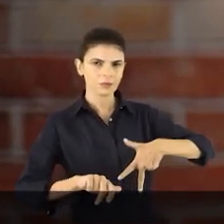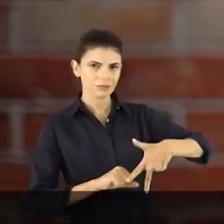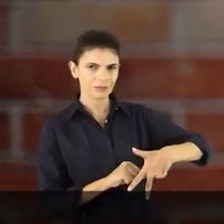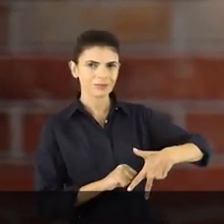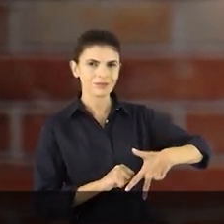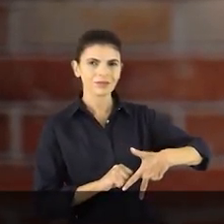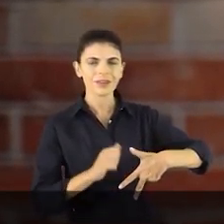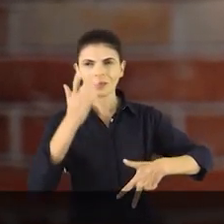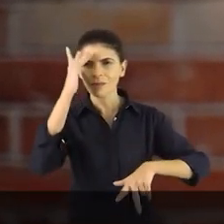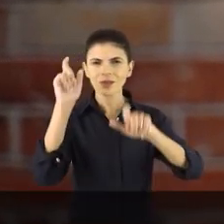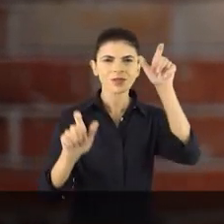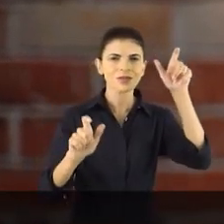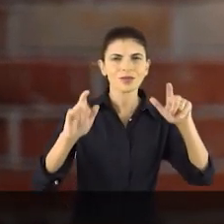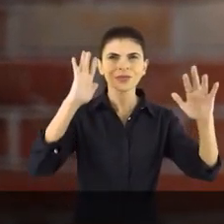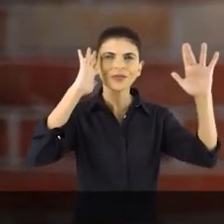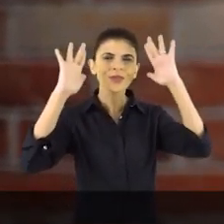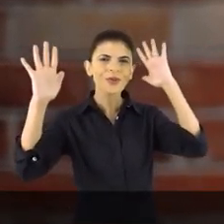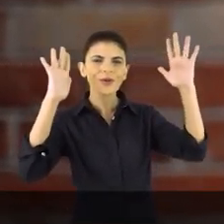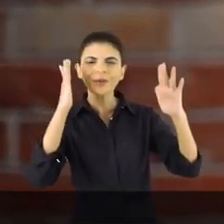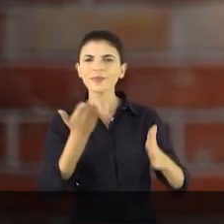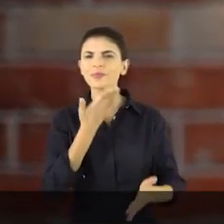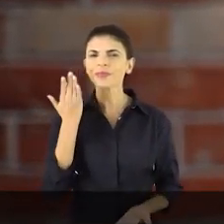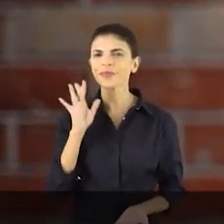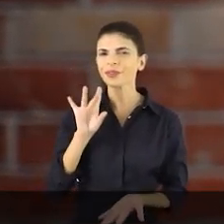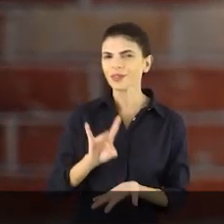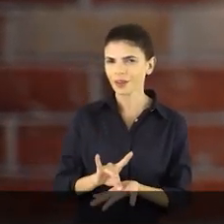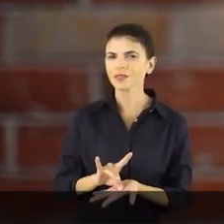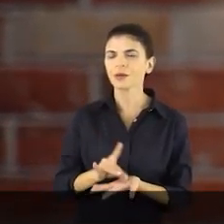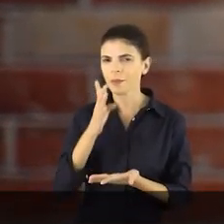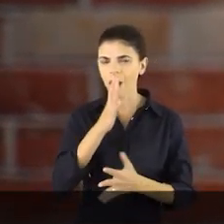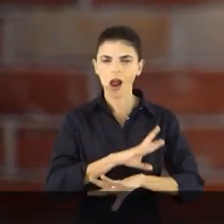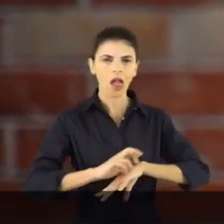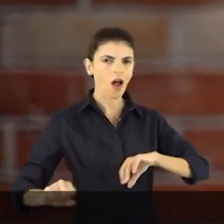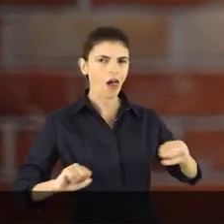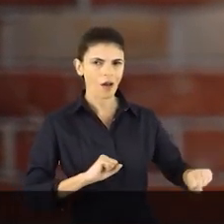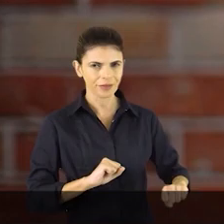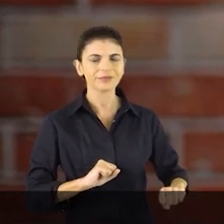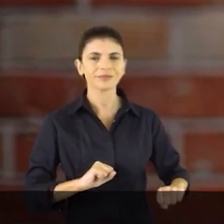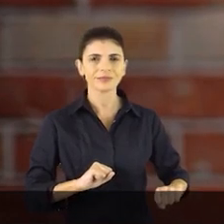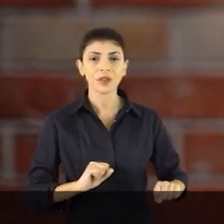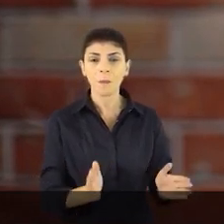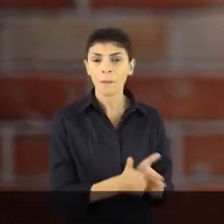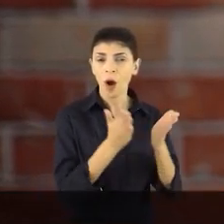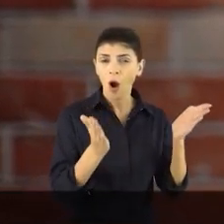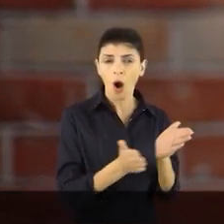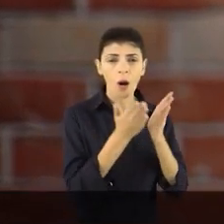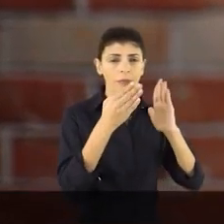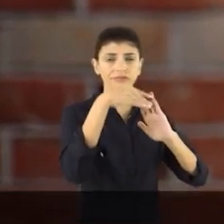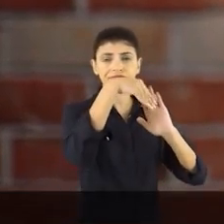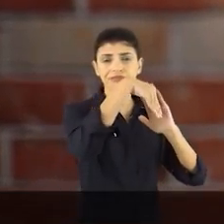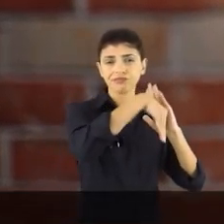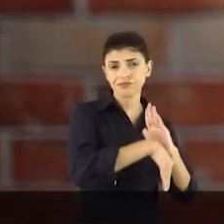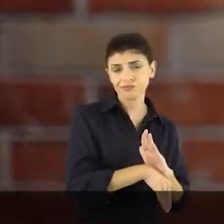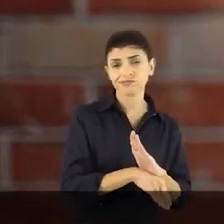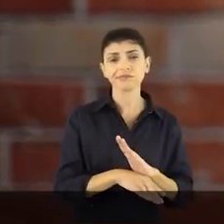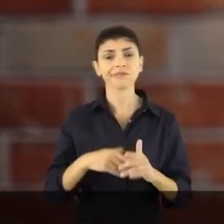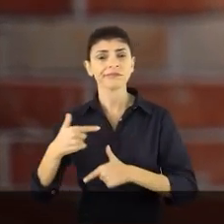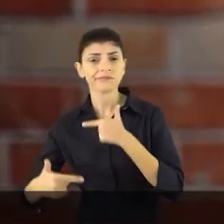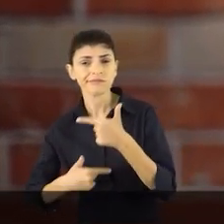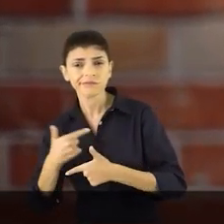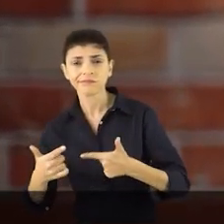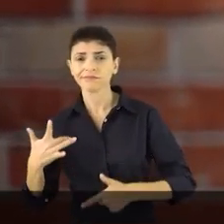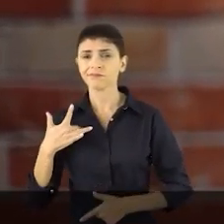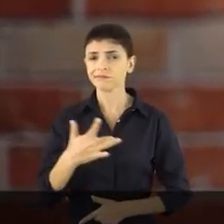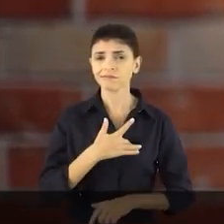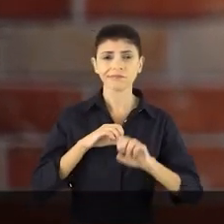e a corrupção rouba os sonhos dos honestos o pobre fica cada vez mais pobre os empregos vão sumindo e o serviço como